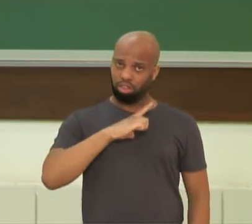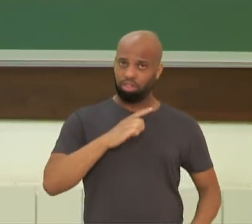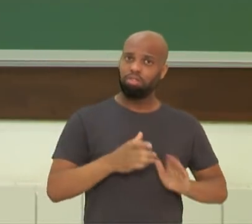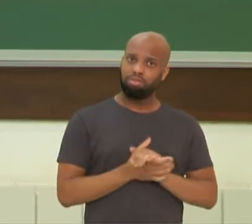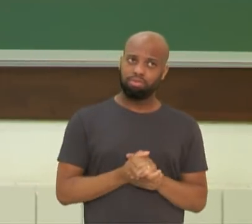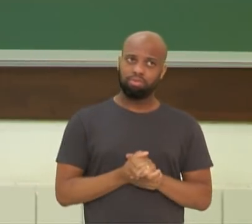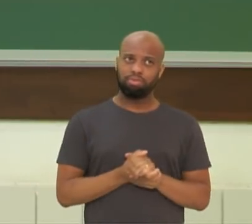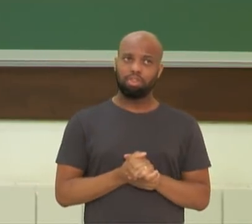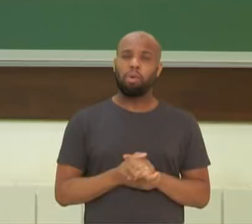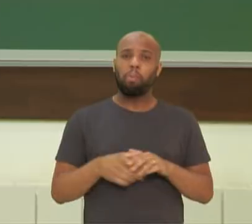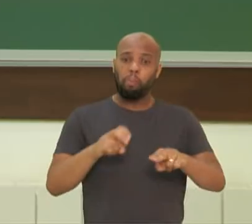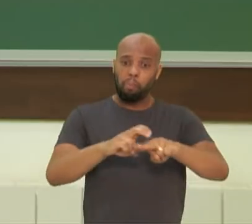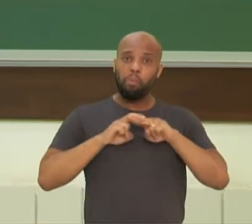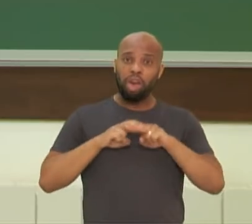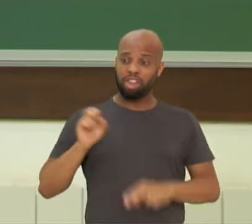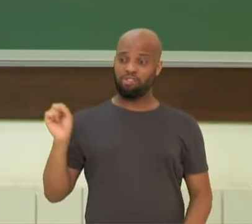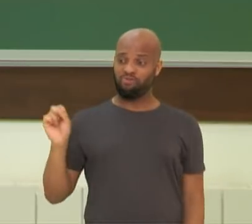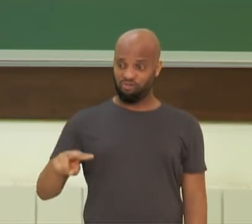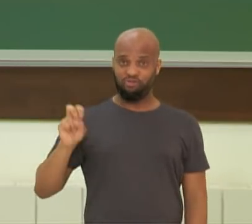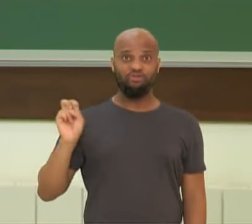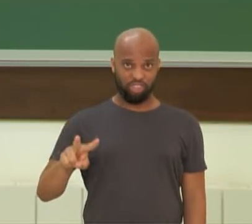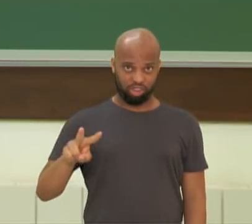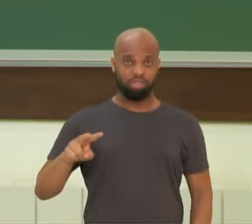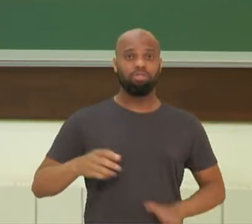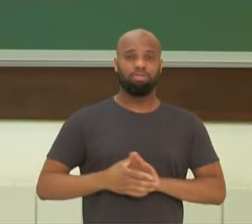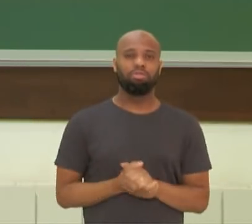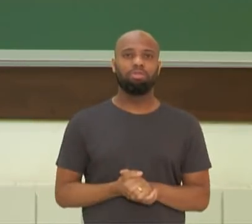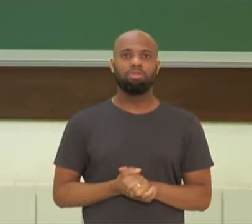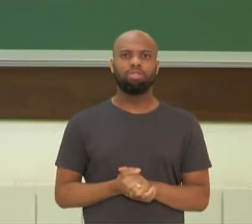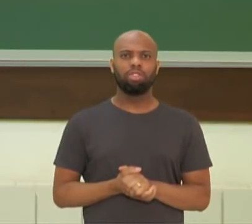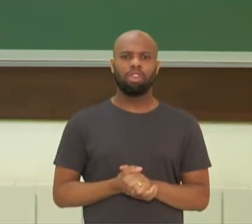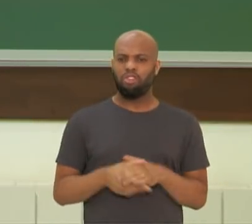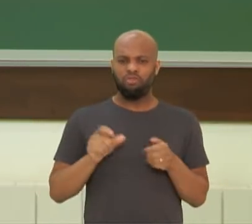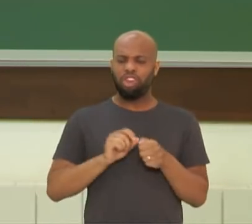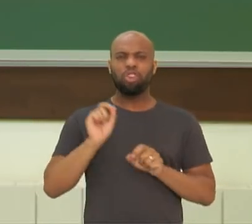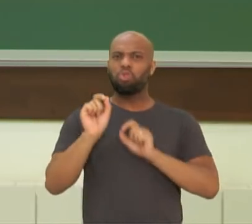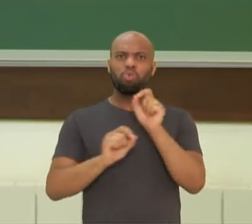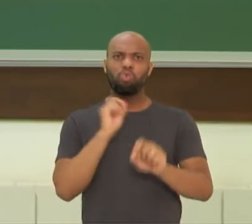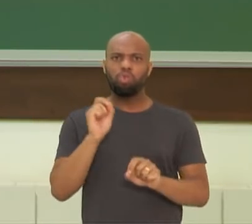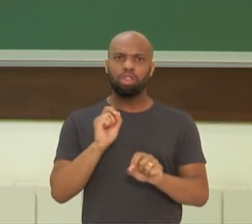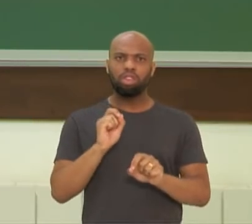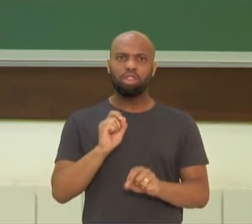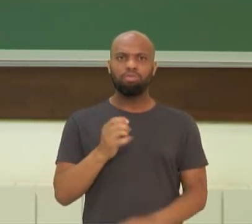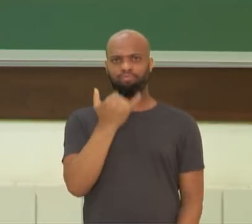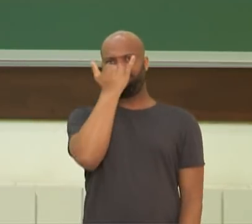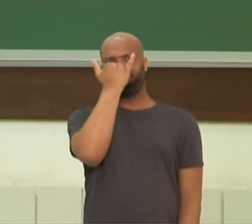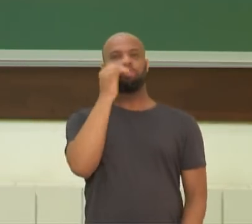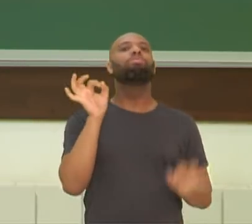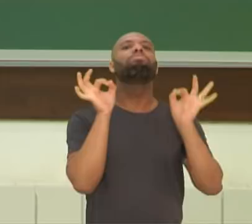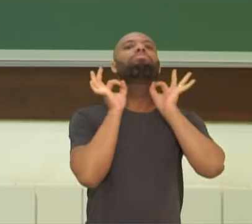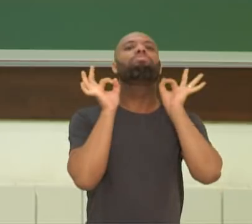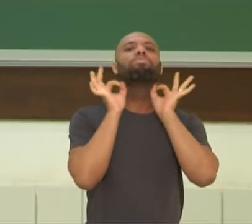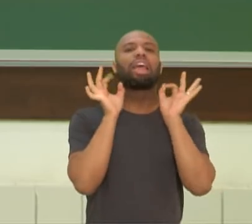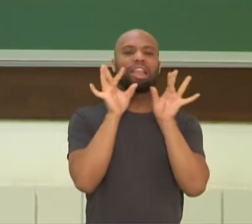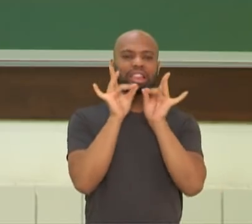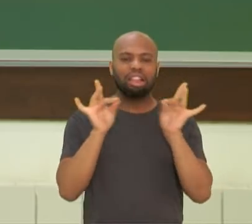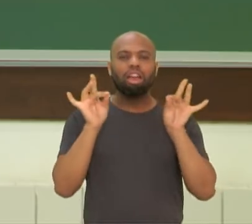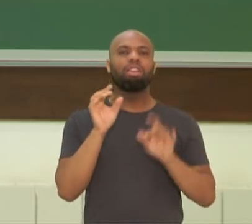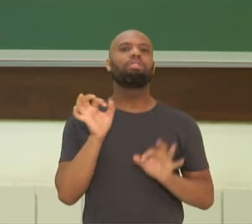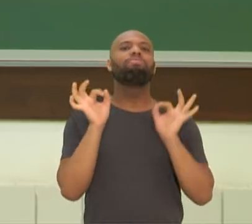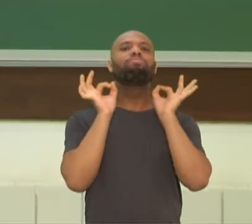inclusive, viral, causada por um vírus, e que ela afeta diretamente essas glândulas, as glândulas